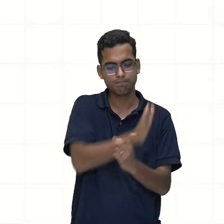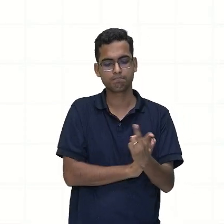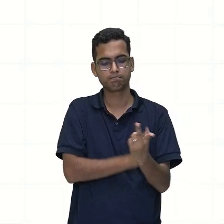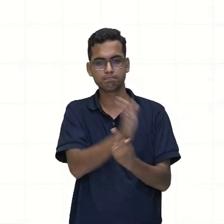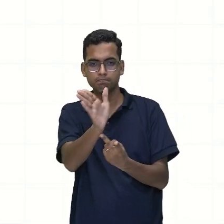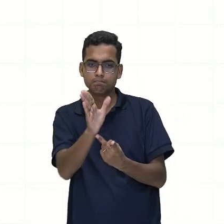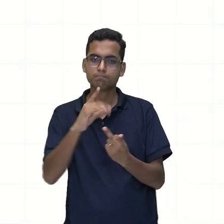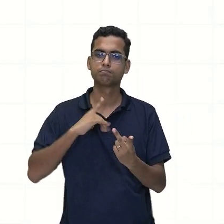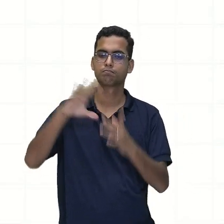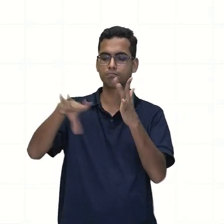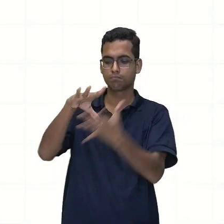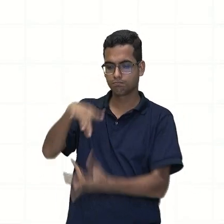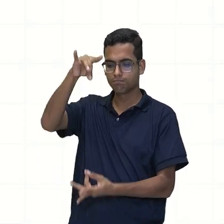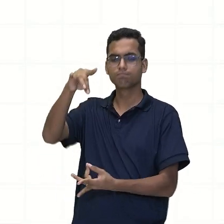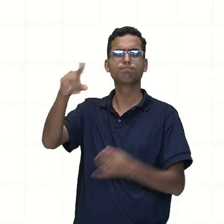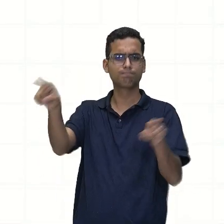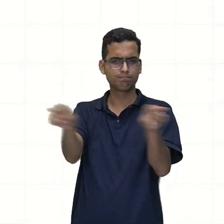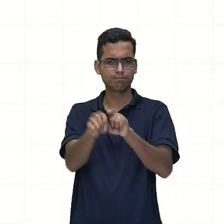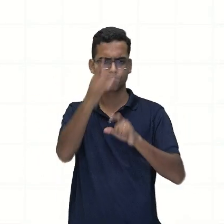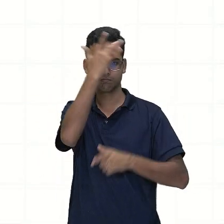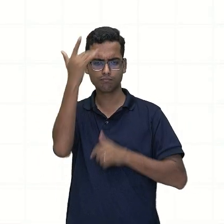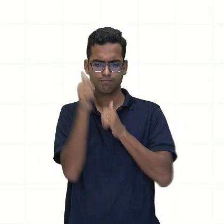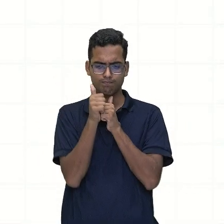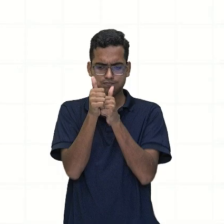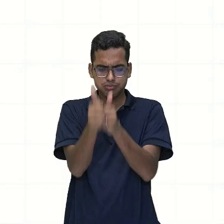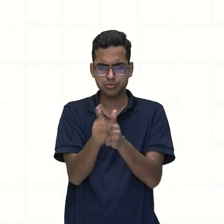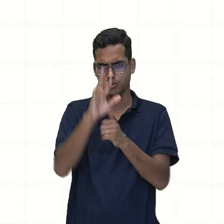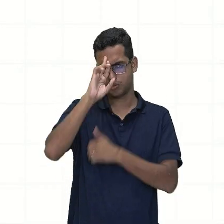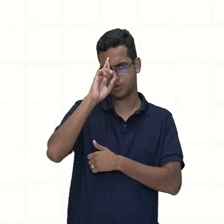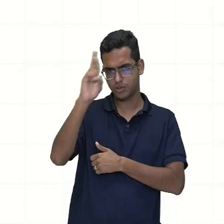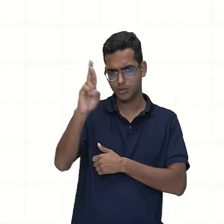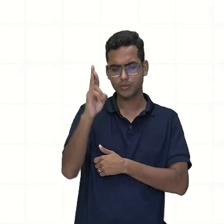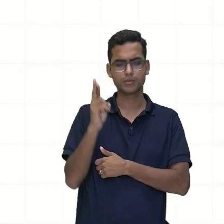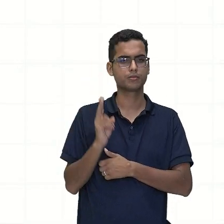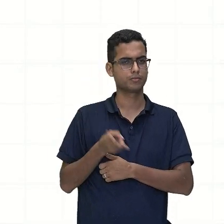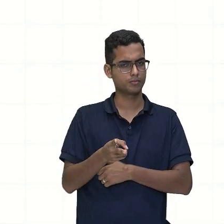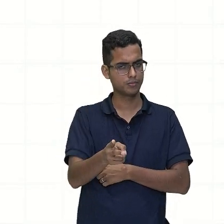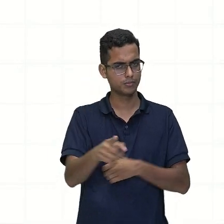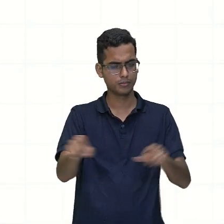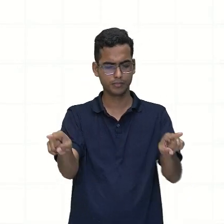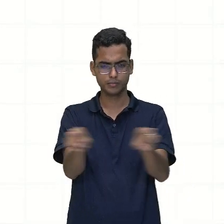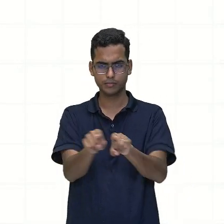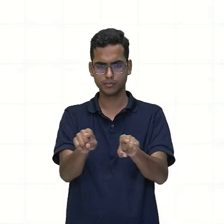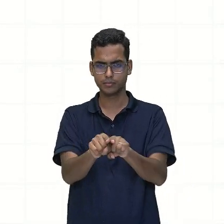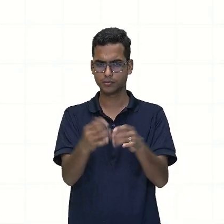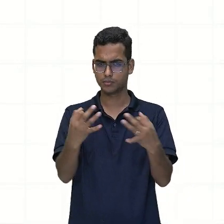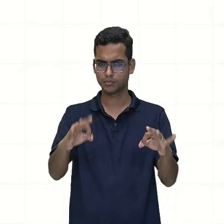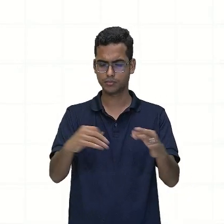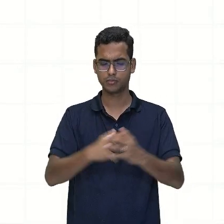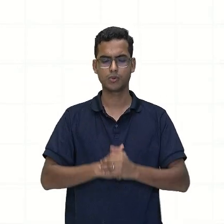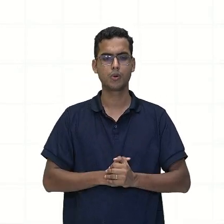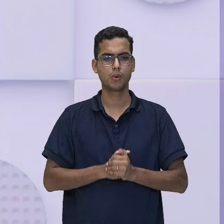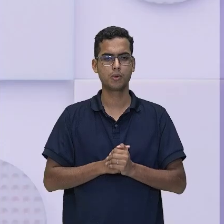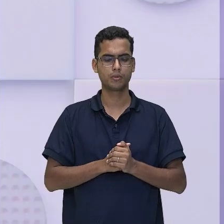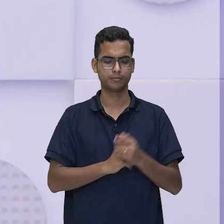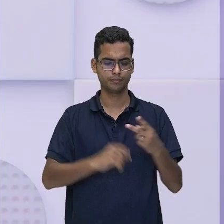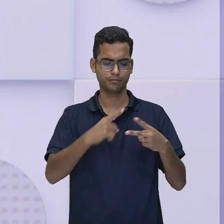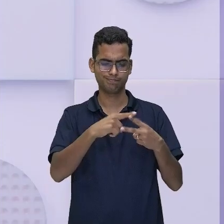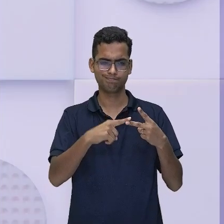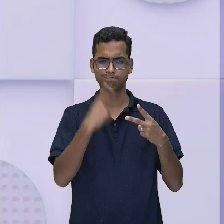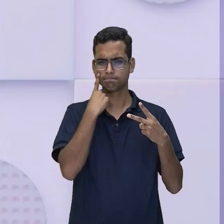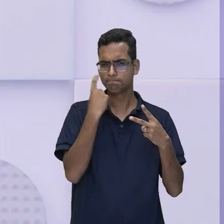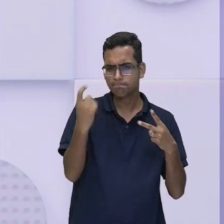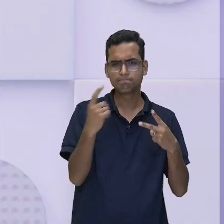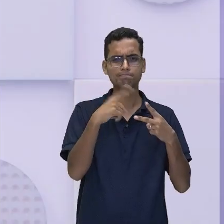da pessoa como guia espiritual. Ok? Então, são duas ideias bem interessantes. Por que eu